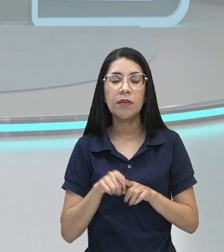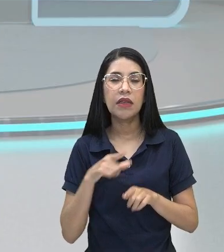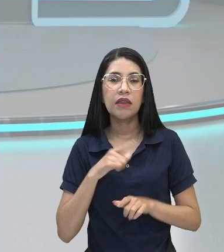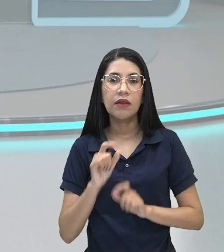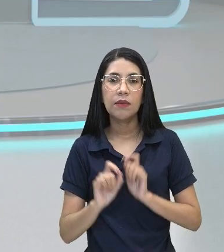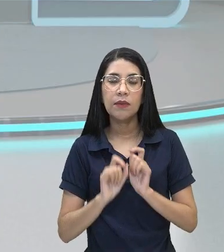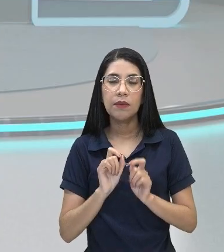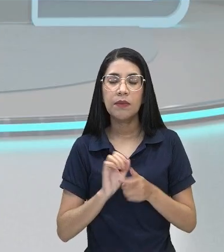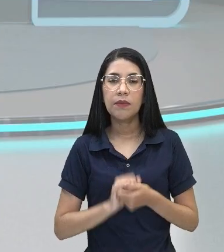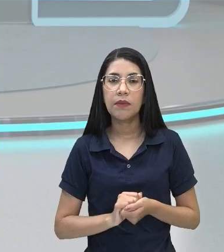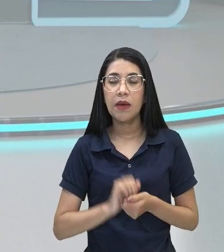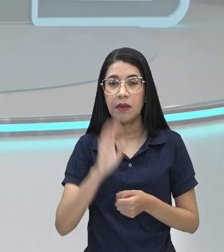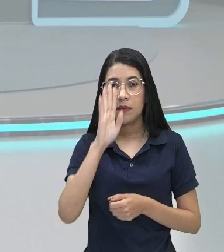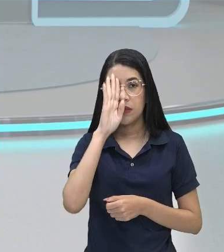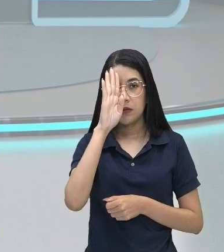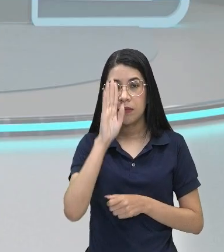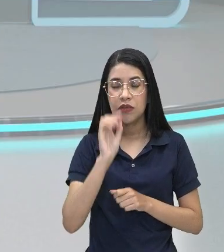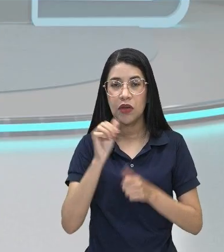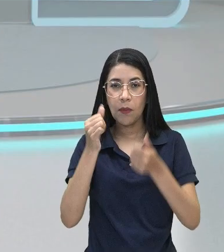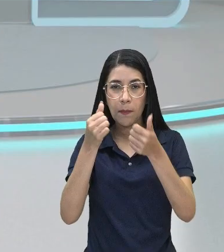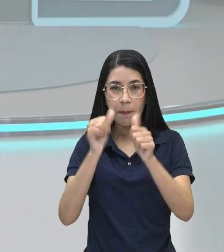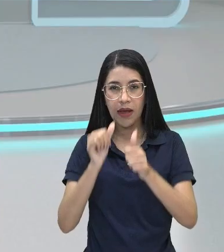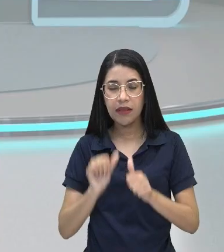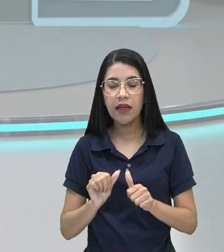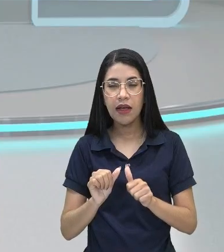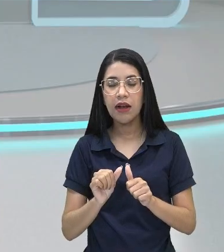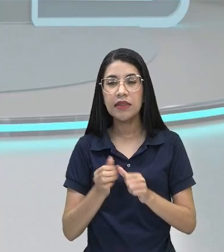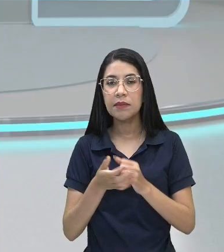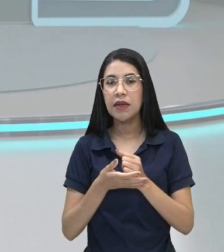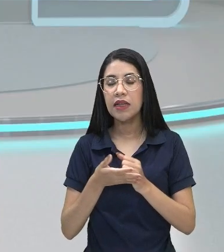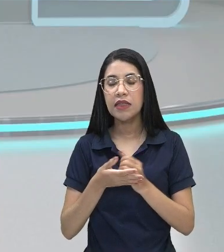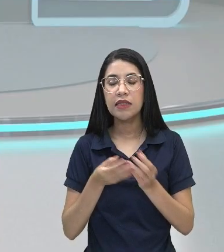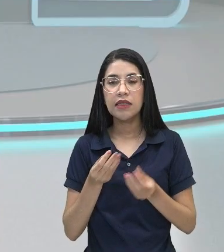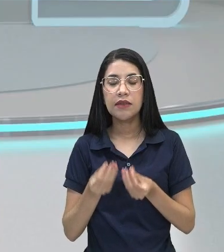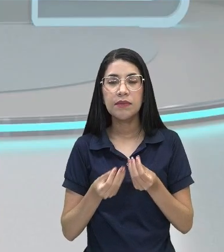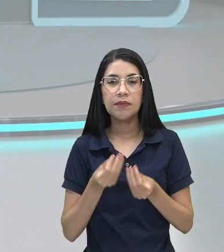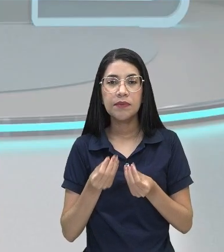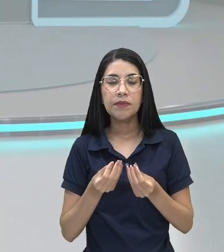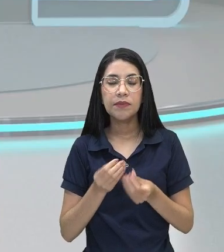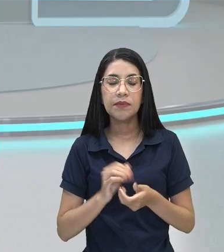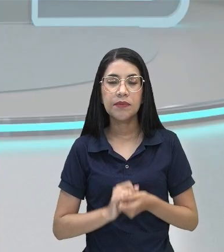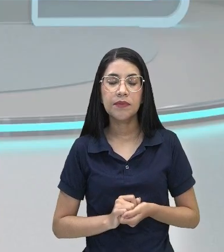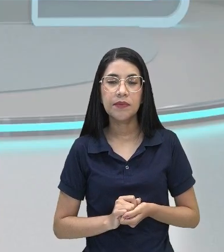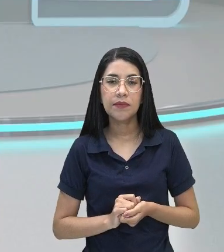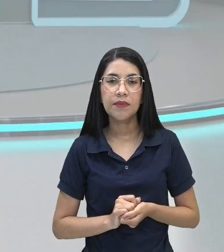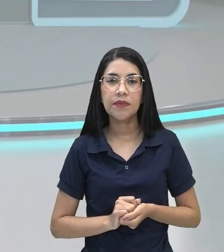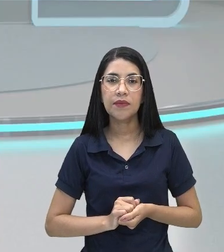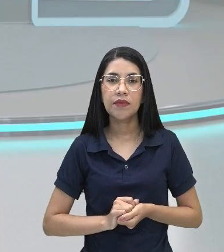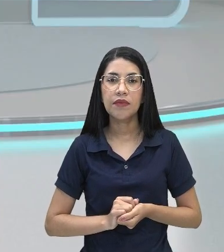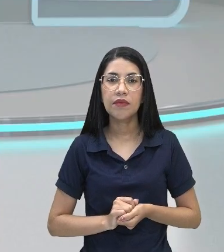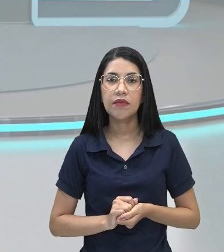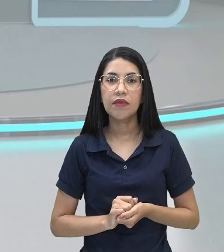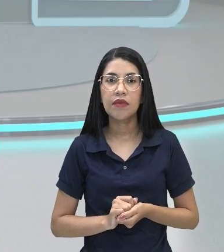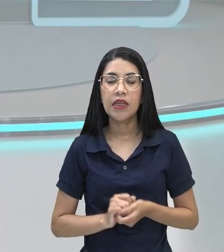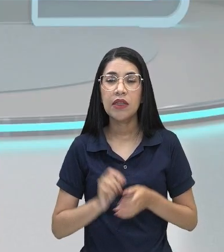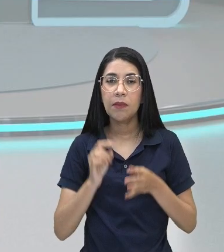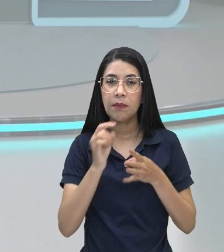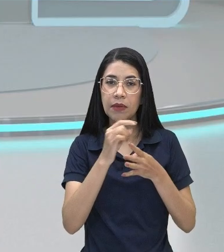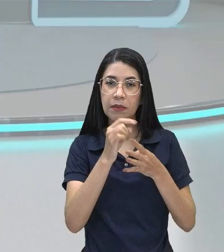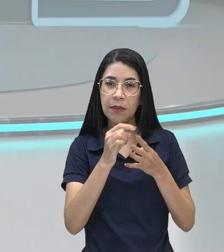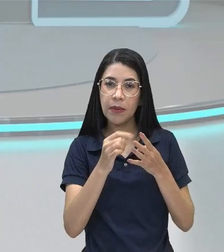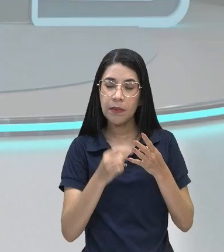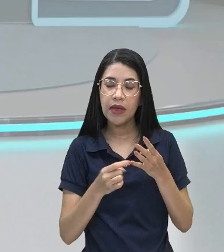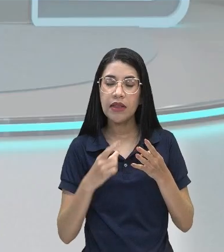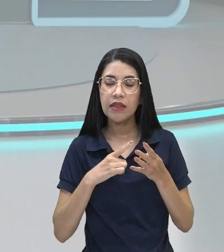é, acima de tudo, uma análise. Ele faz uma análise da obra. Cada parte vai ter um